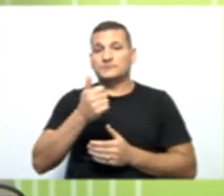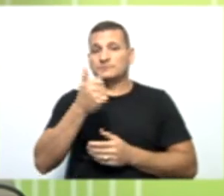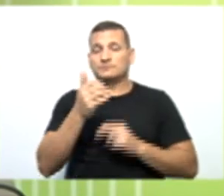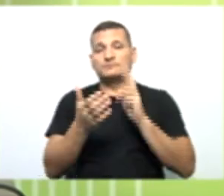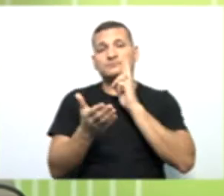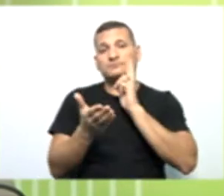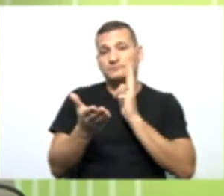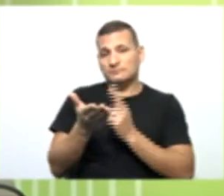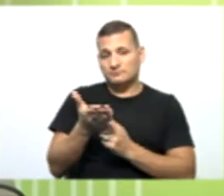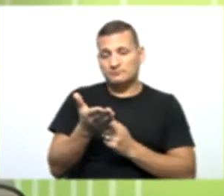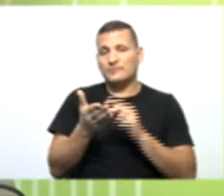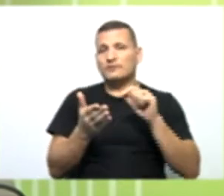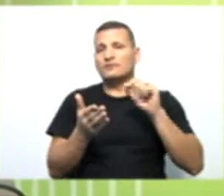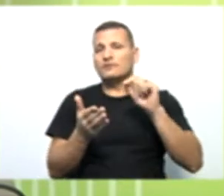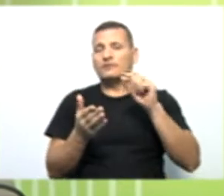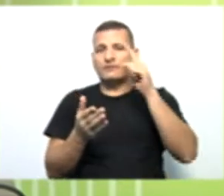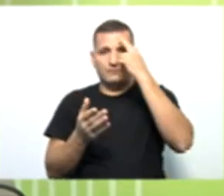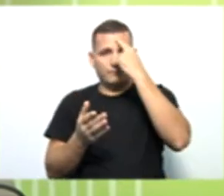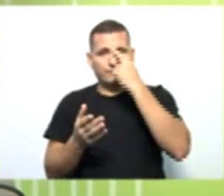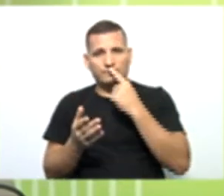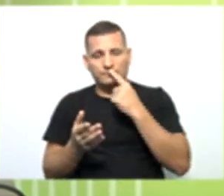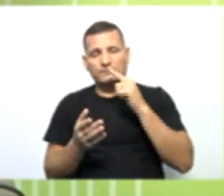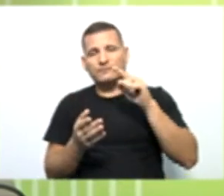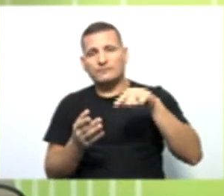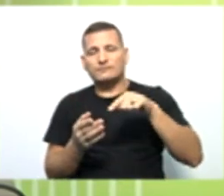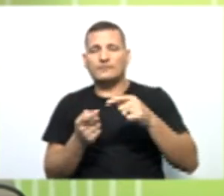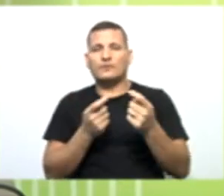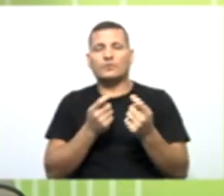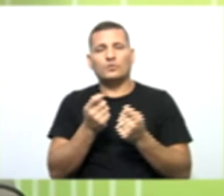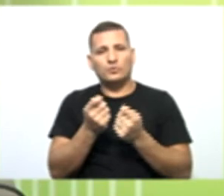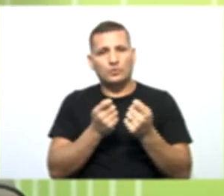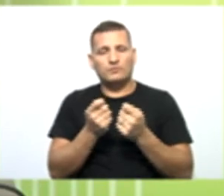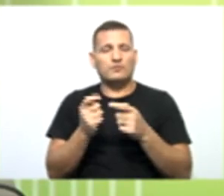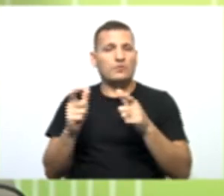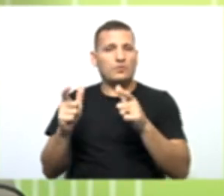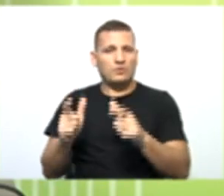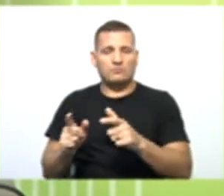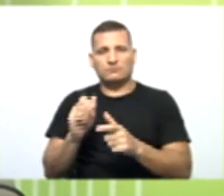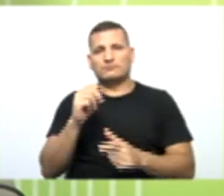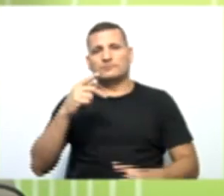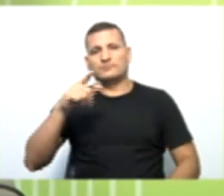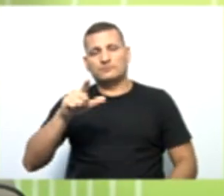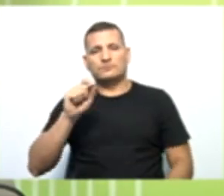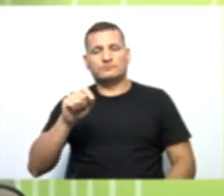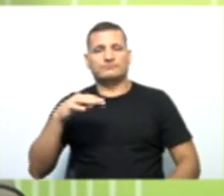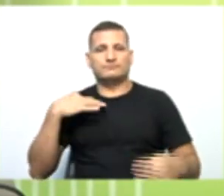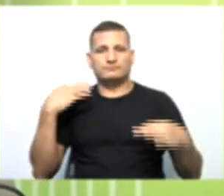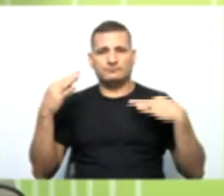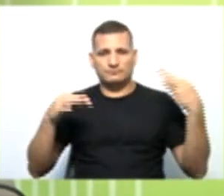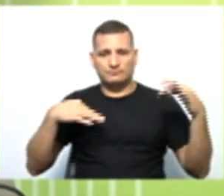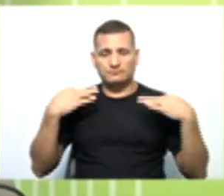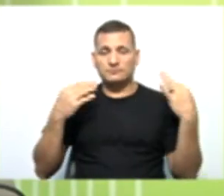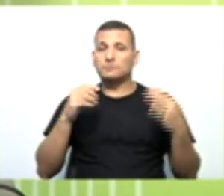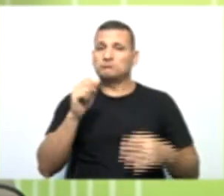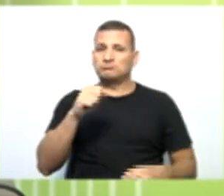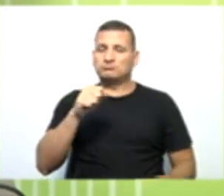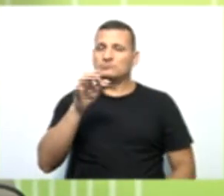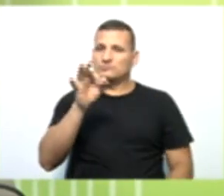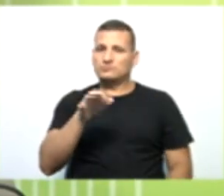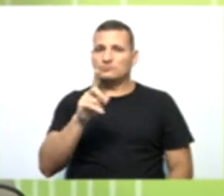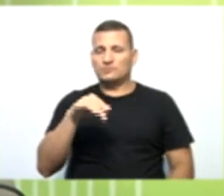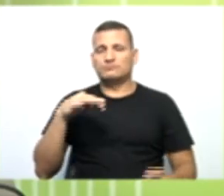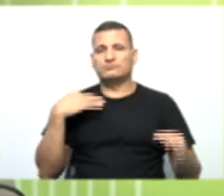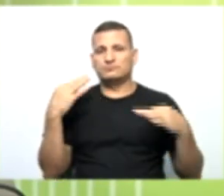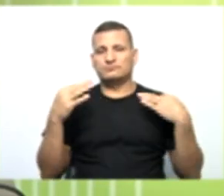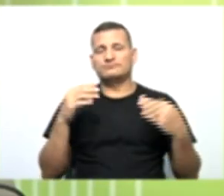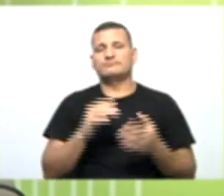veio que é uma vocação ali econômica, local, para o turismo, e sim, está correto, é o